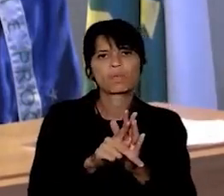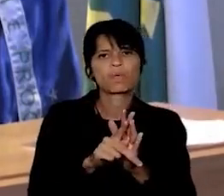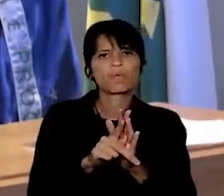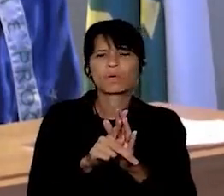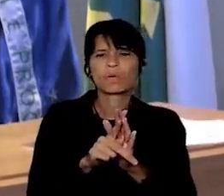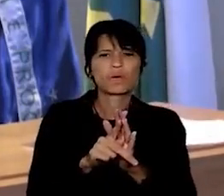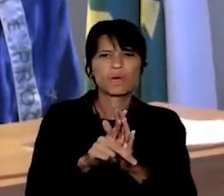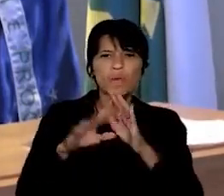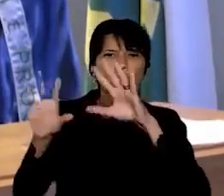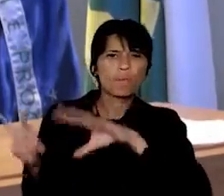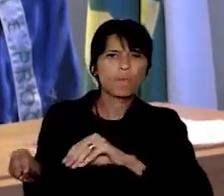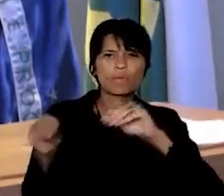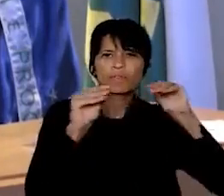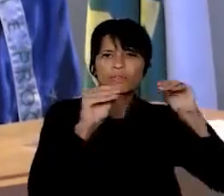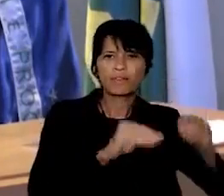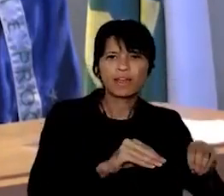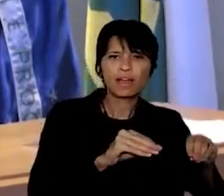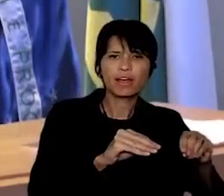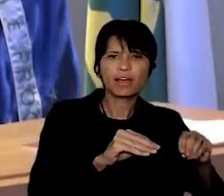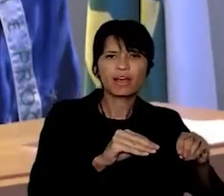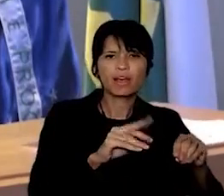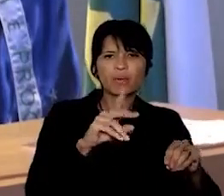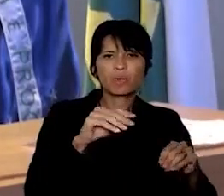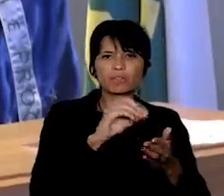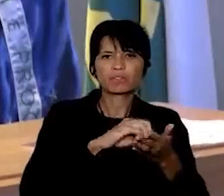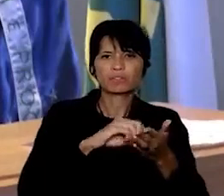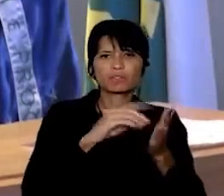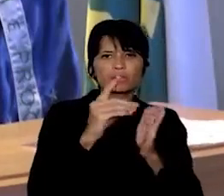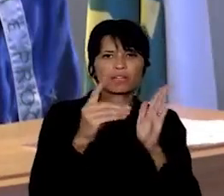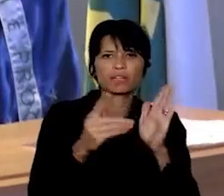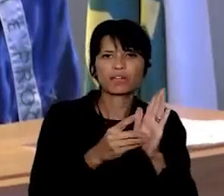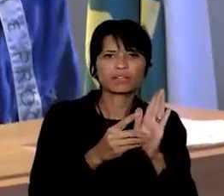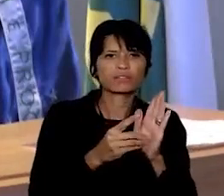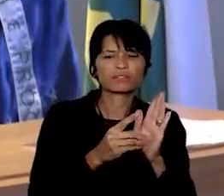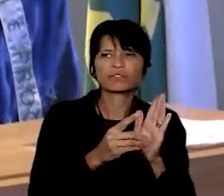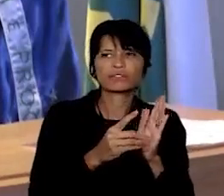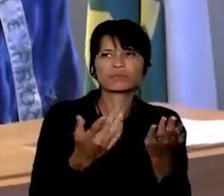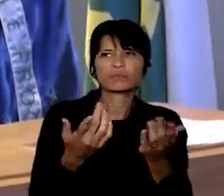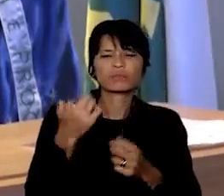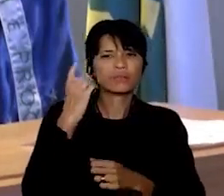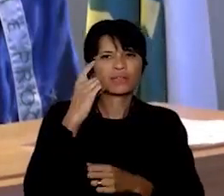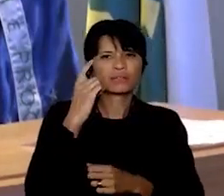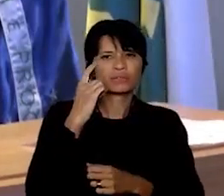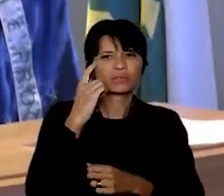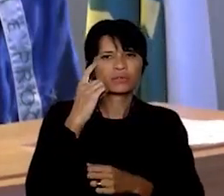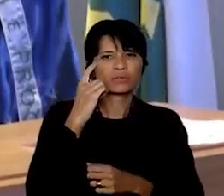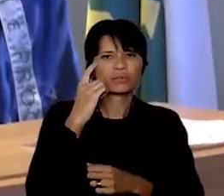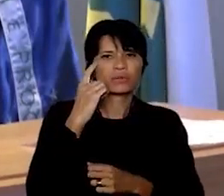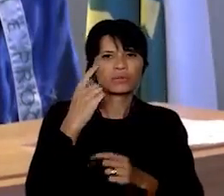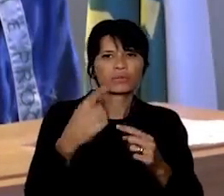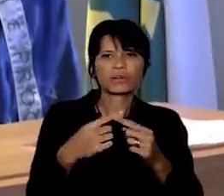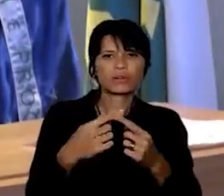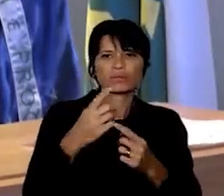forma que foi colocada no decreto a gente não achou que fosse razoável por conta dos direitos por conta